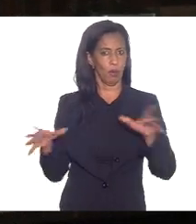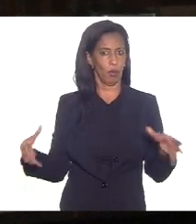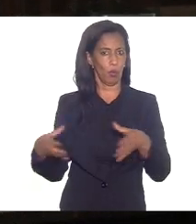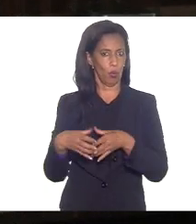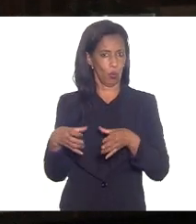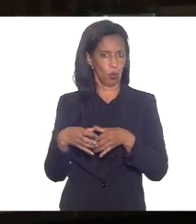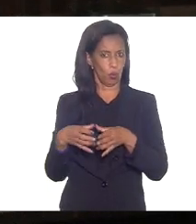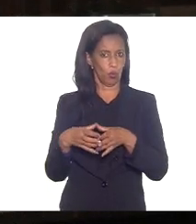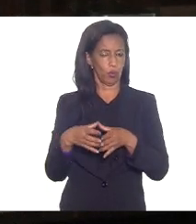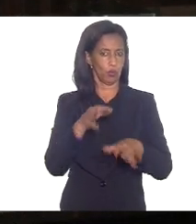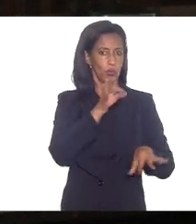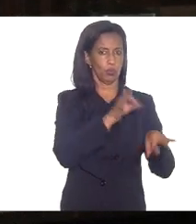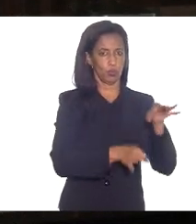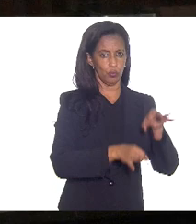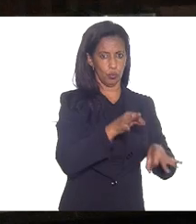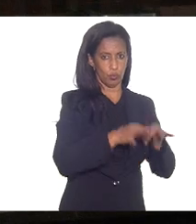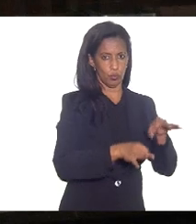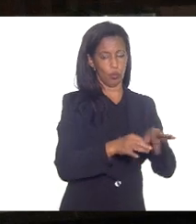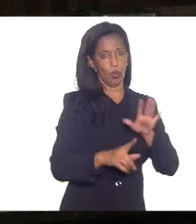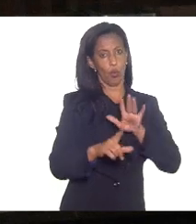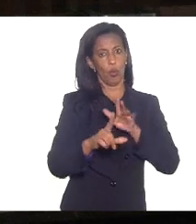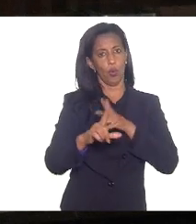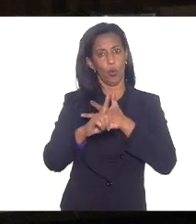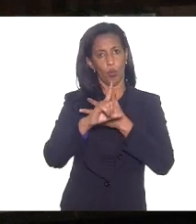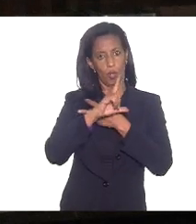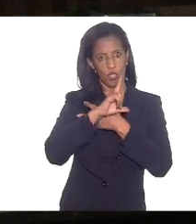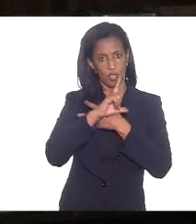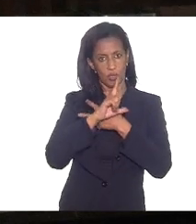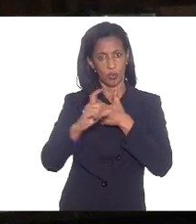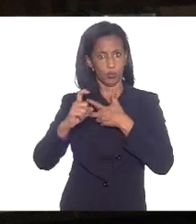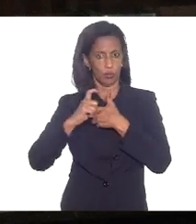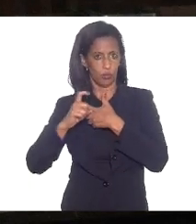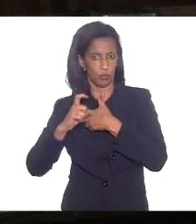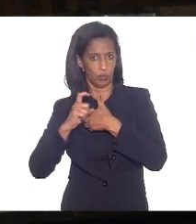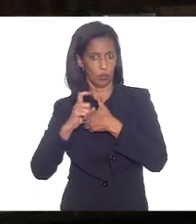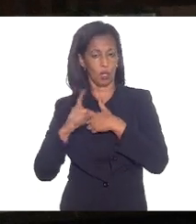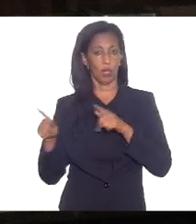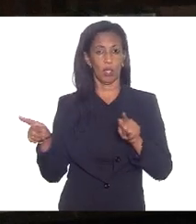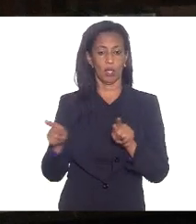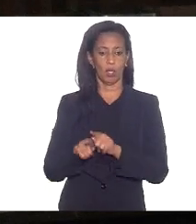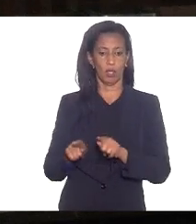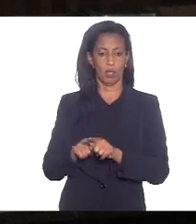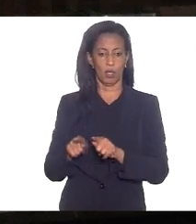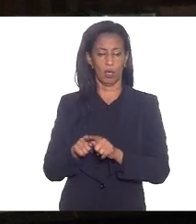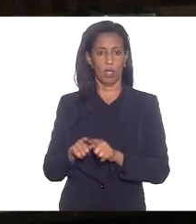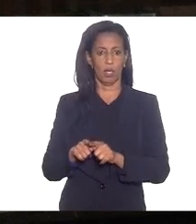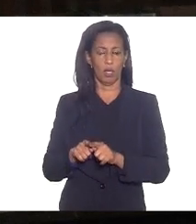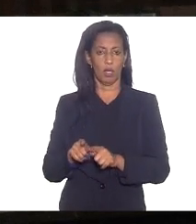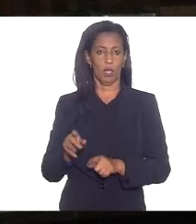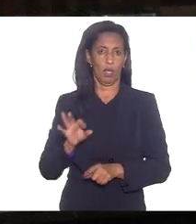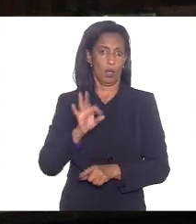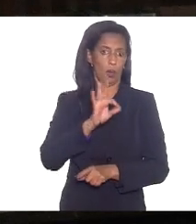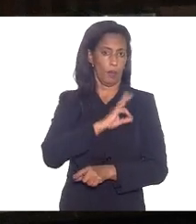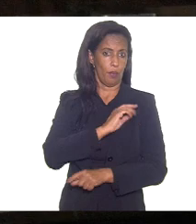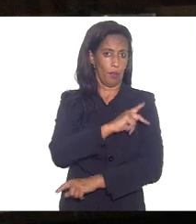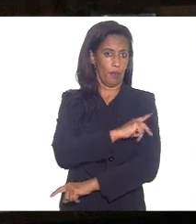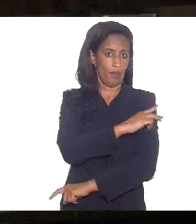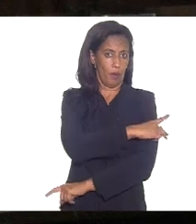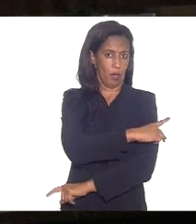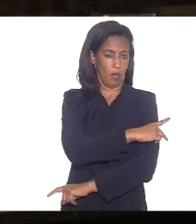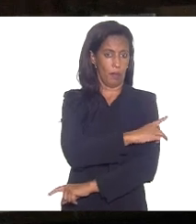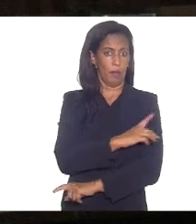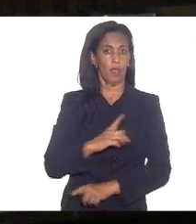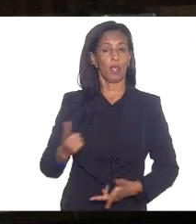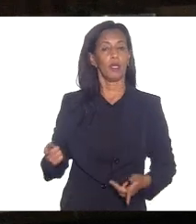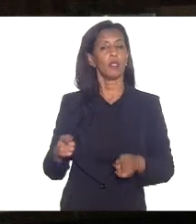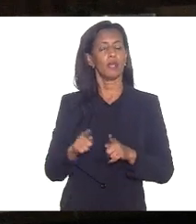conjunto entre o Judiciário, o Legislativo e também a Polícia Militar e o